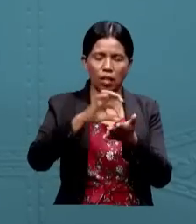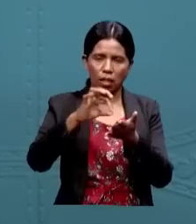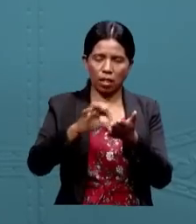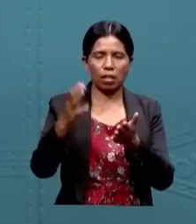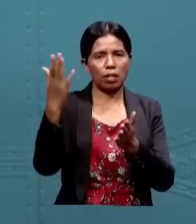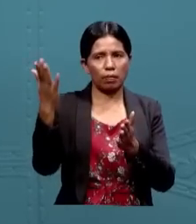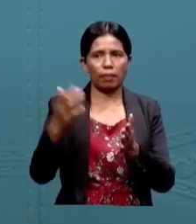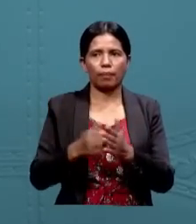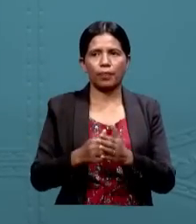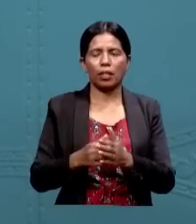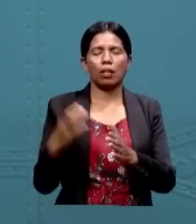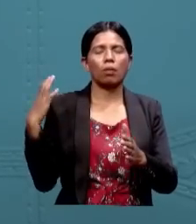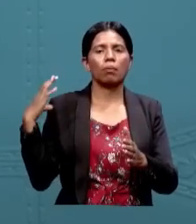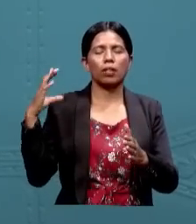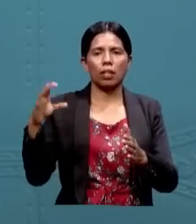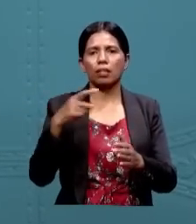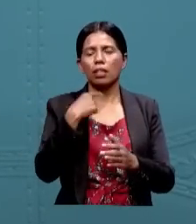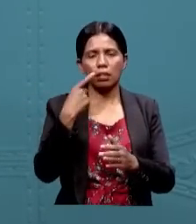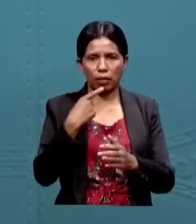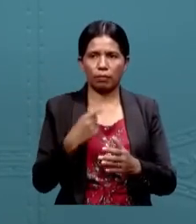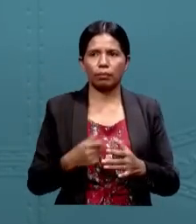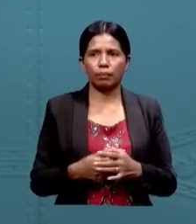momos competência senyang lolos